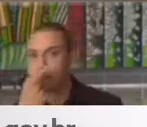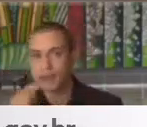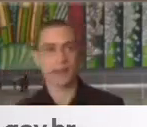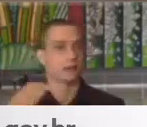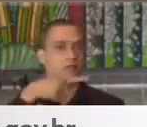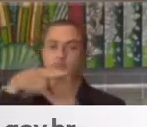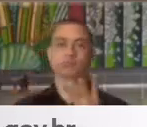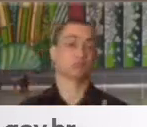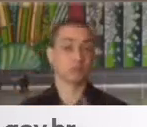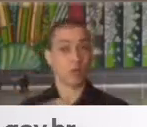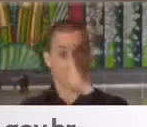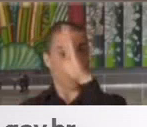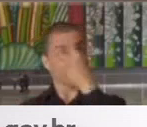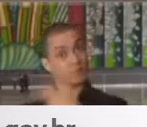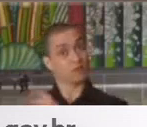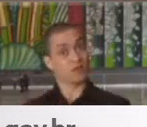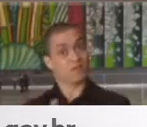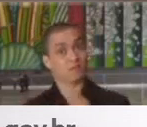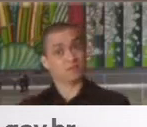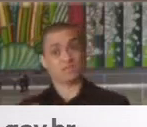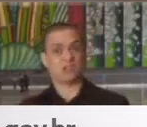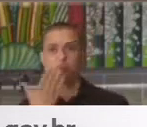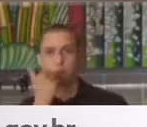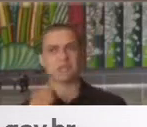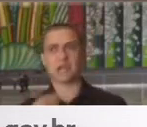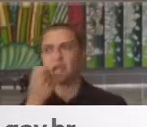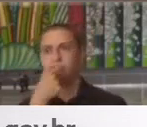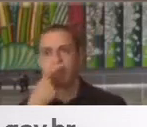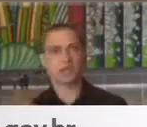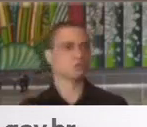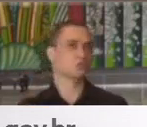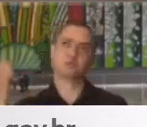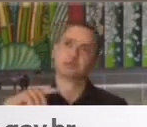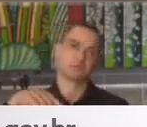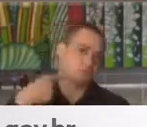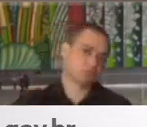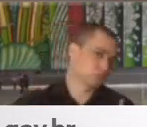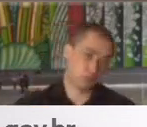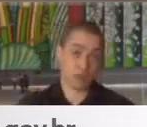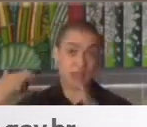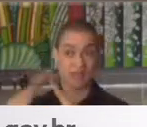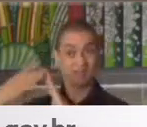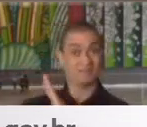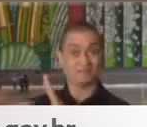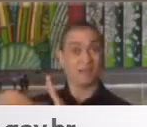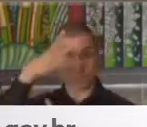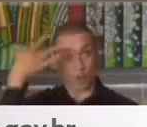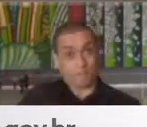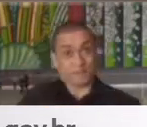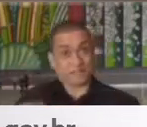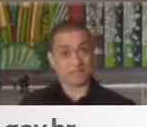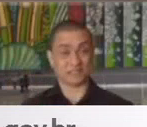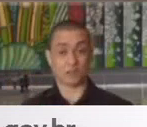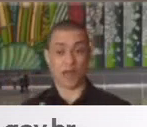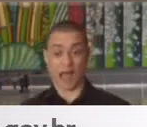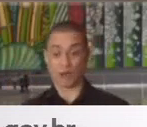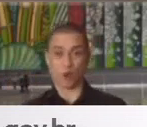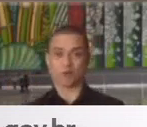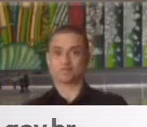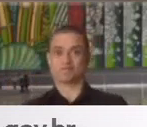fornecimento essencial, seja de alimentos, seja de remédios, seja de outras coisas. Em resumo, é um pouco prematuro ainda